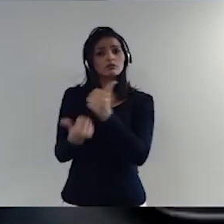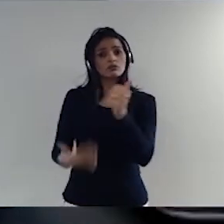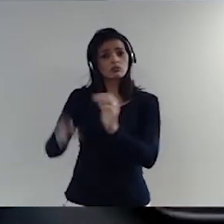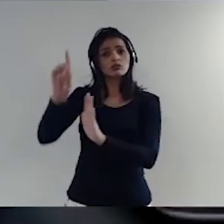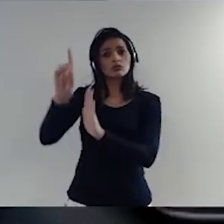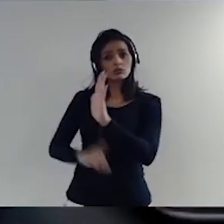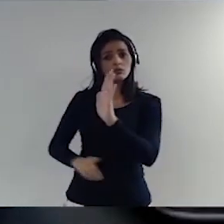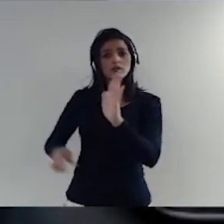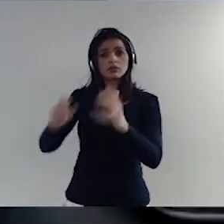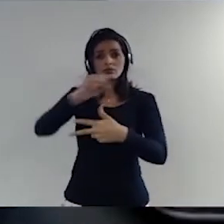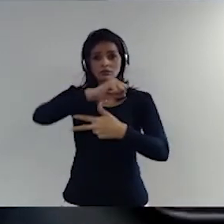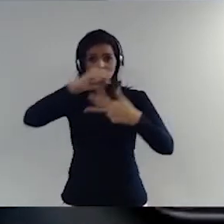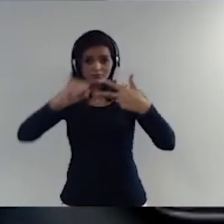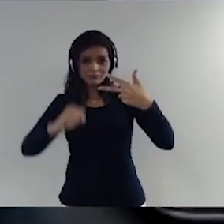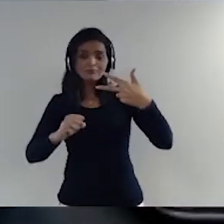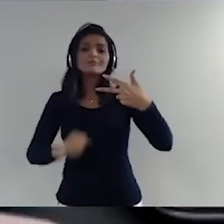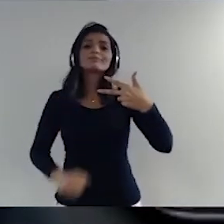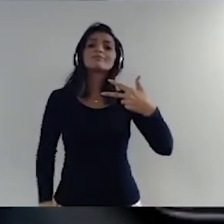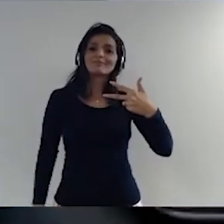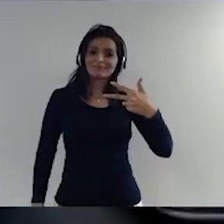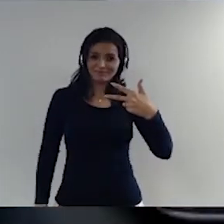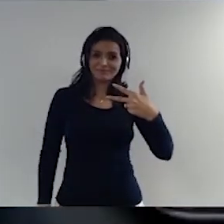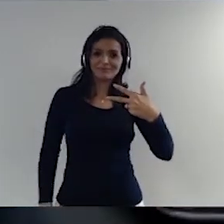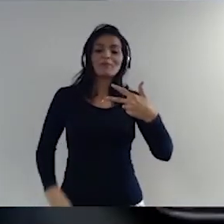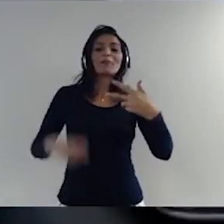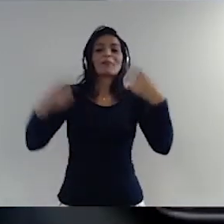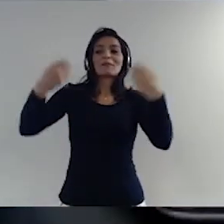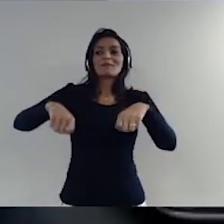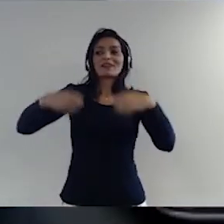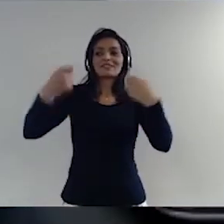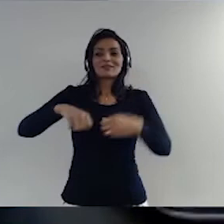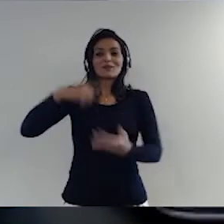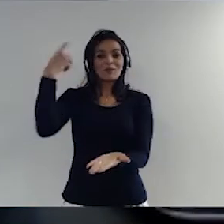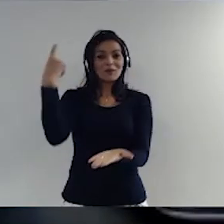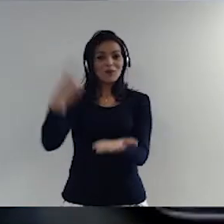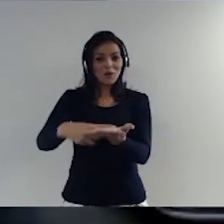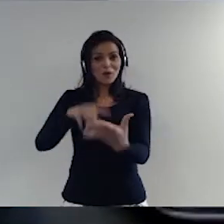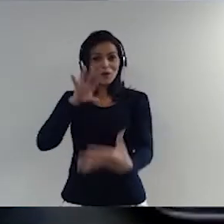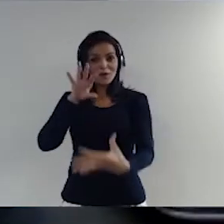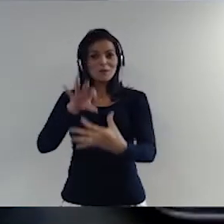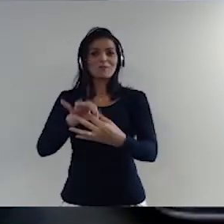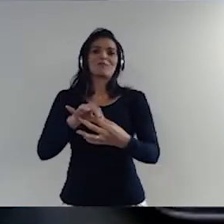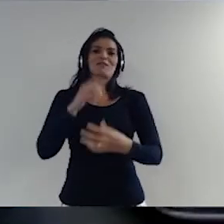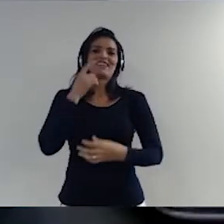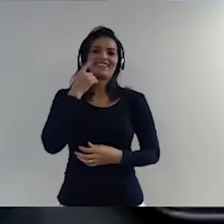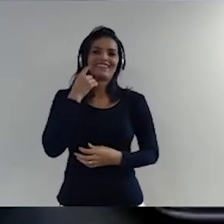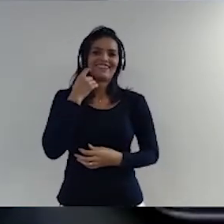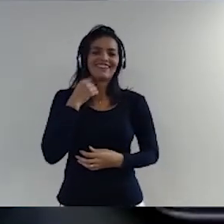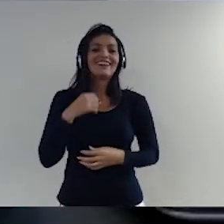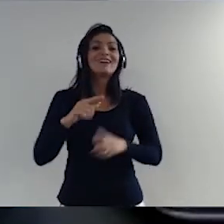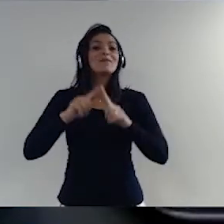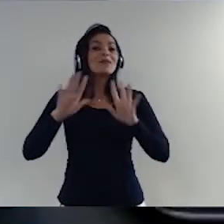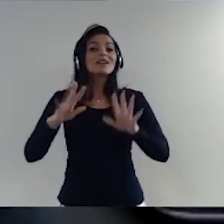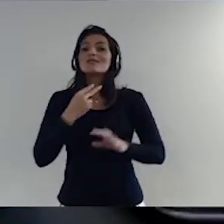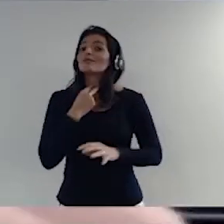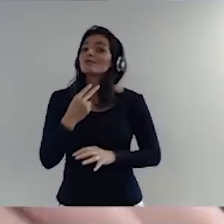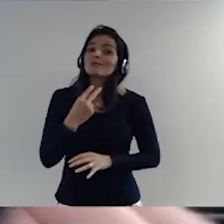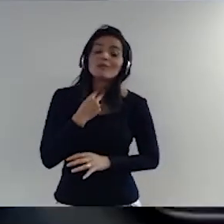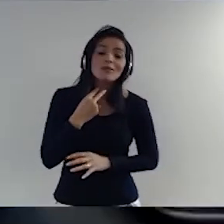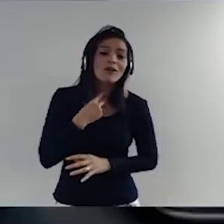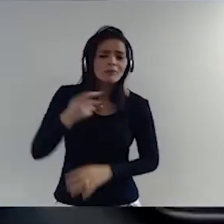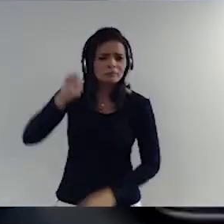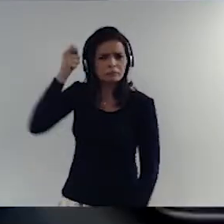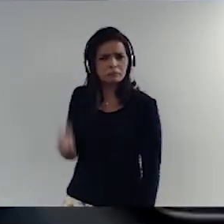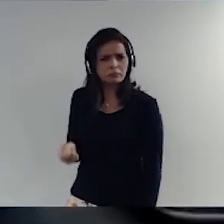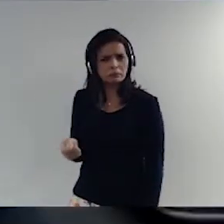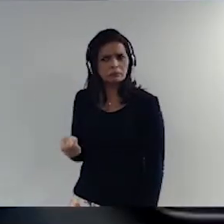dos poderes constituídos. Mas é preciso ter um compromisso maior. Nós não podemos impor